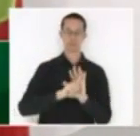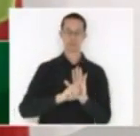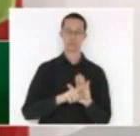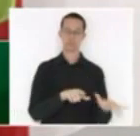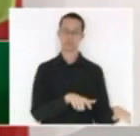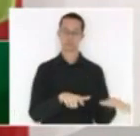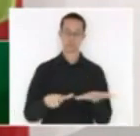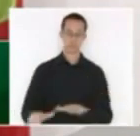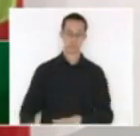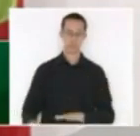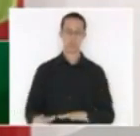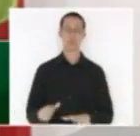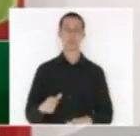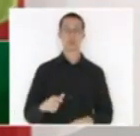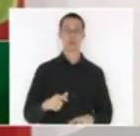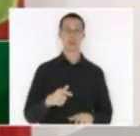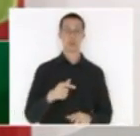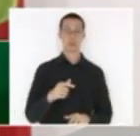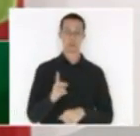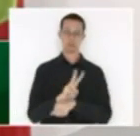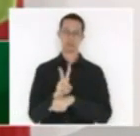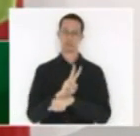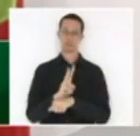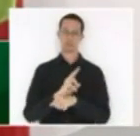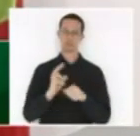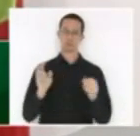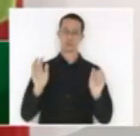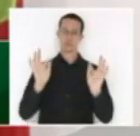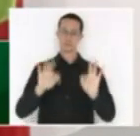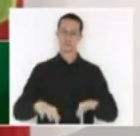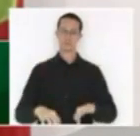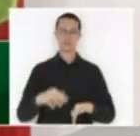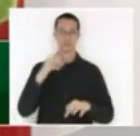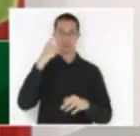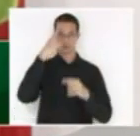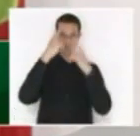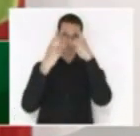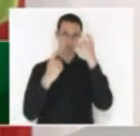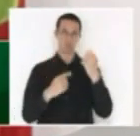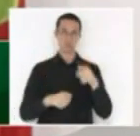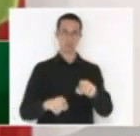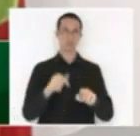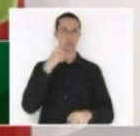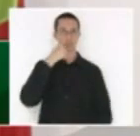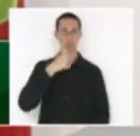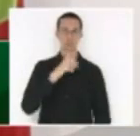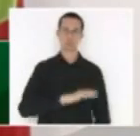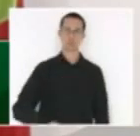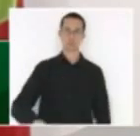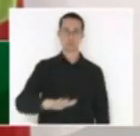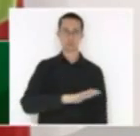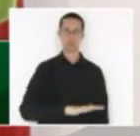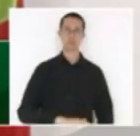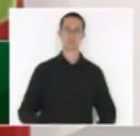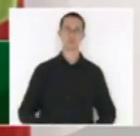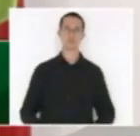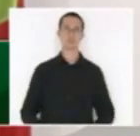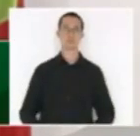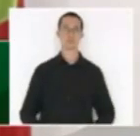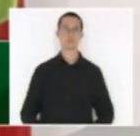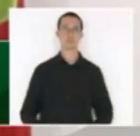Vigília Feminista pelo Fim da Violência contra a Mulher. Então, deputado Cobalcini, vejo que